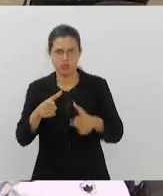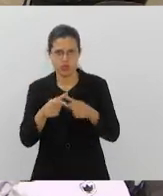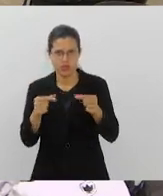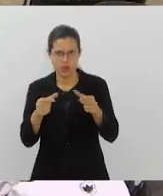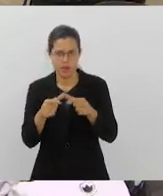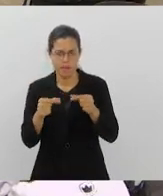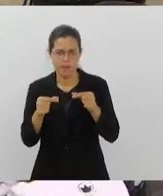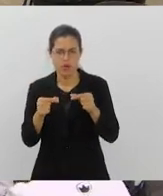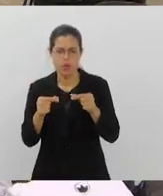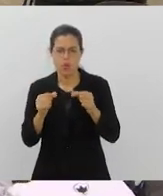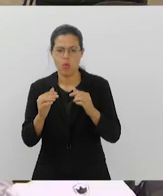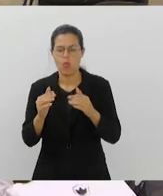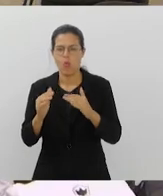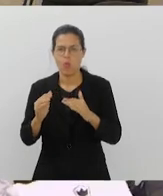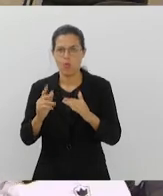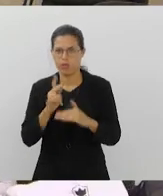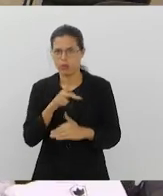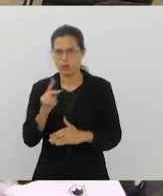Bastos.